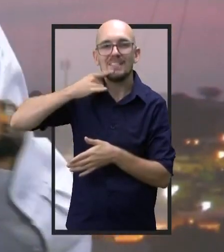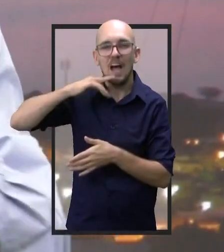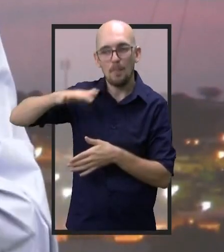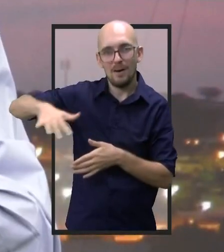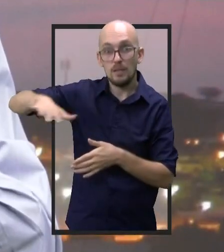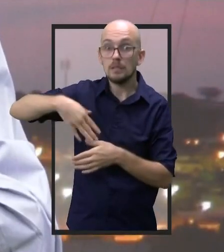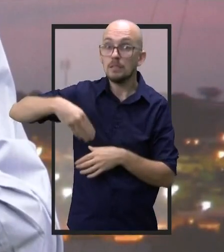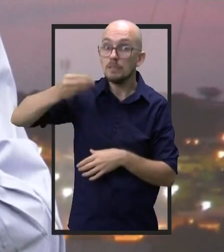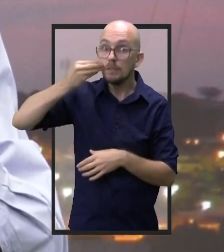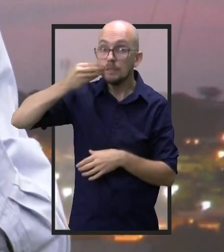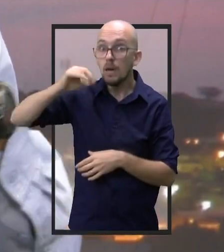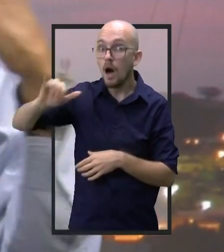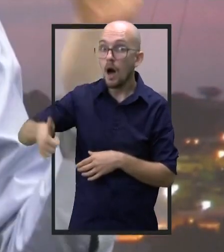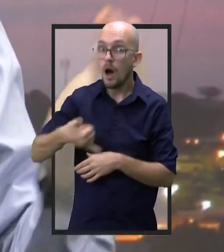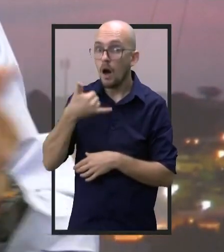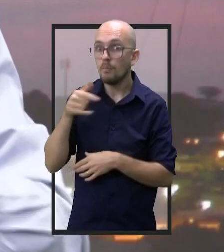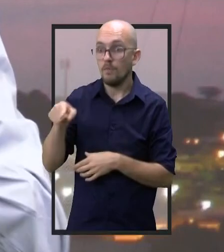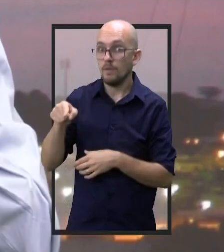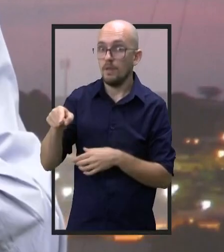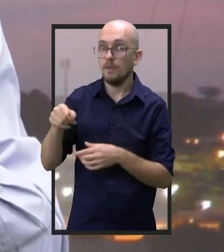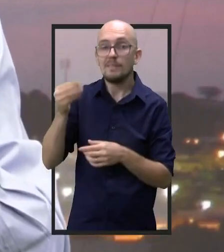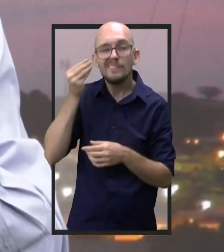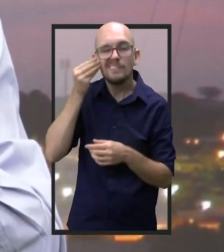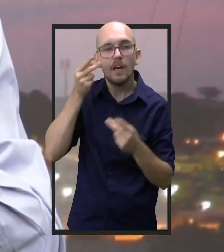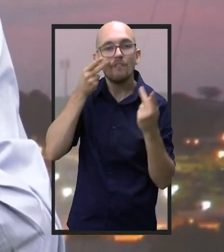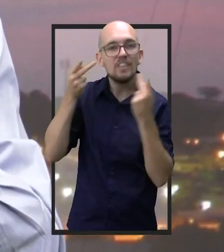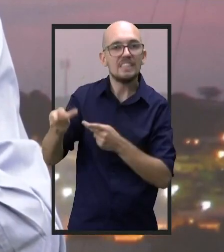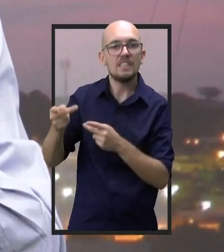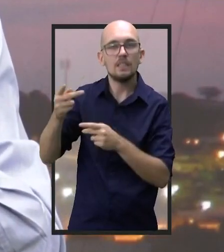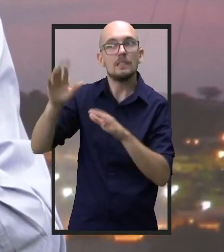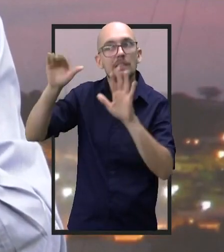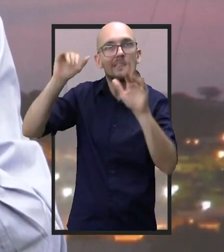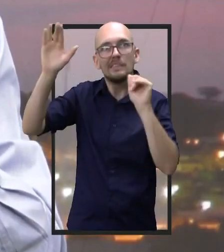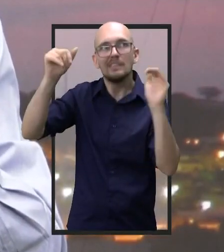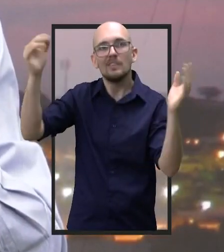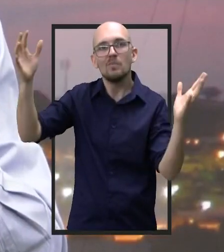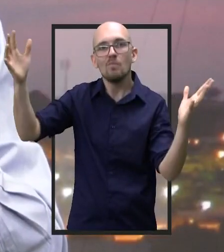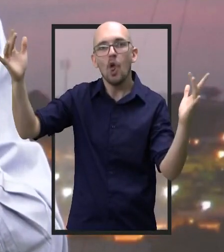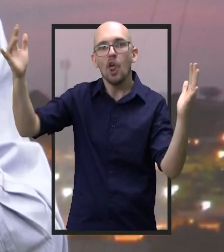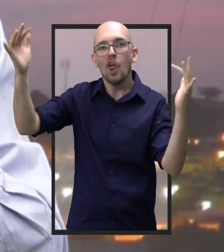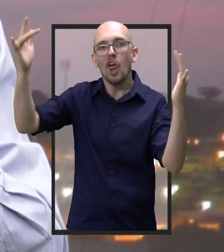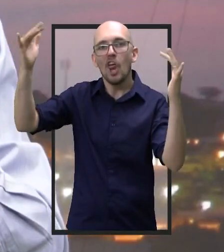a gente tem de bom na nossa região, quem sabe uma visita internacional aqui, vamos tentar trazê-lo.